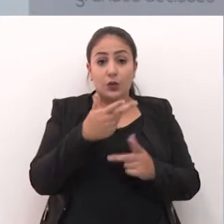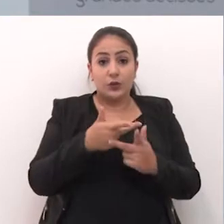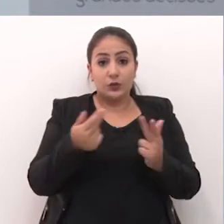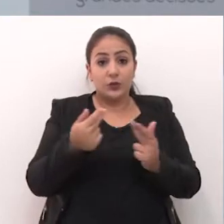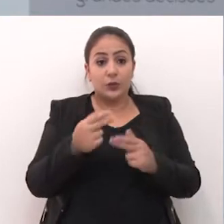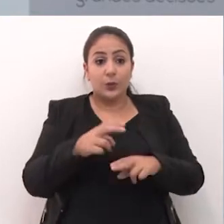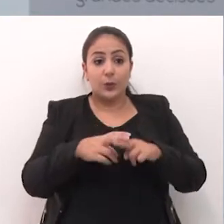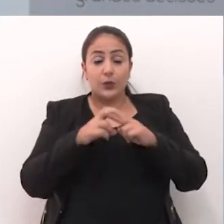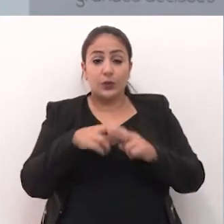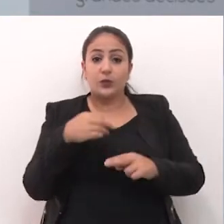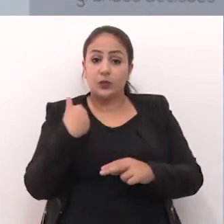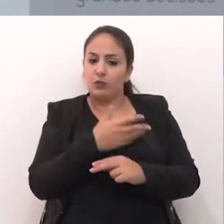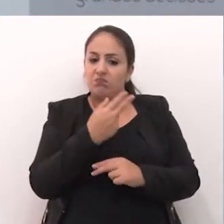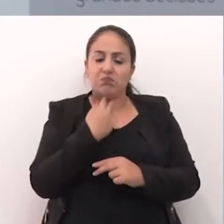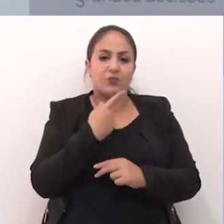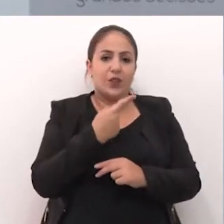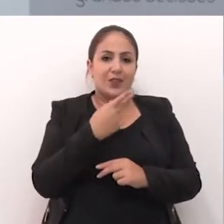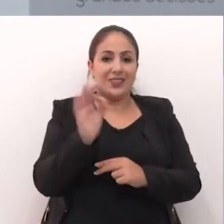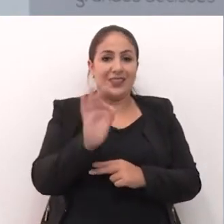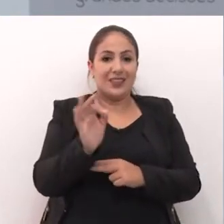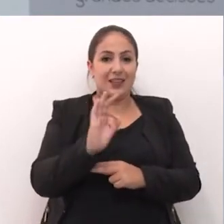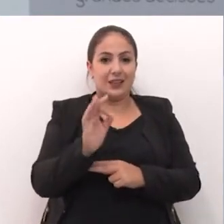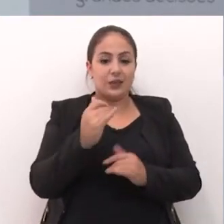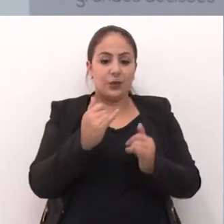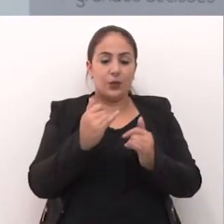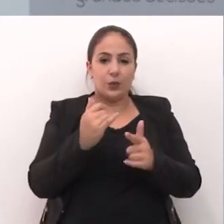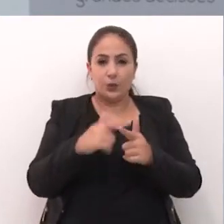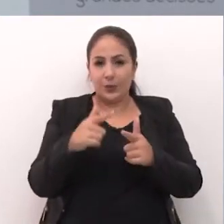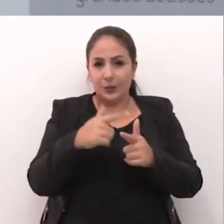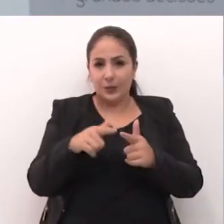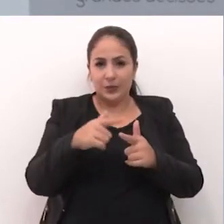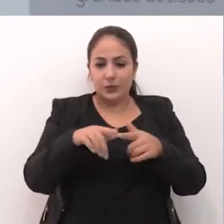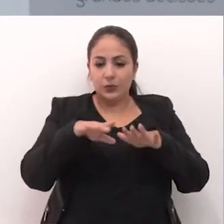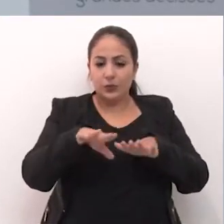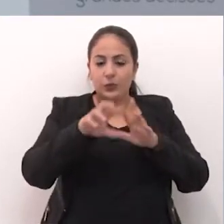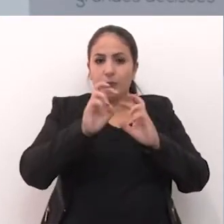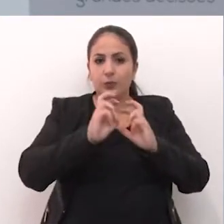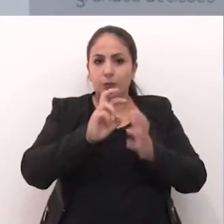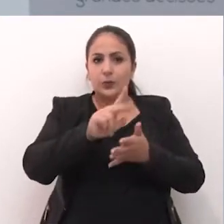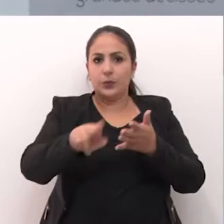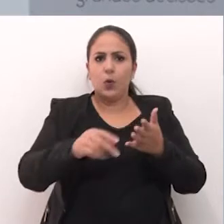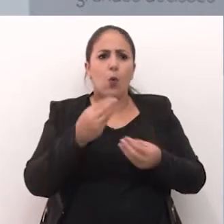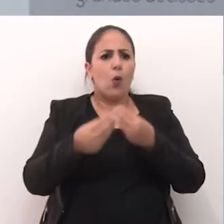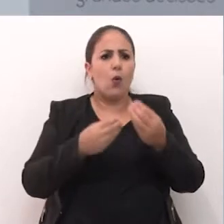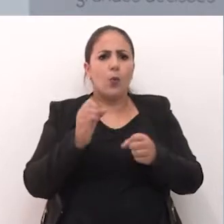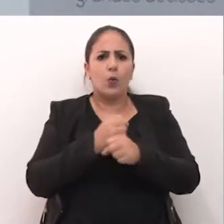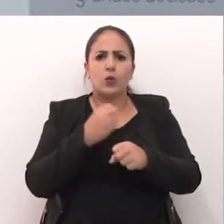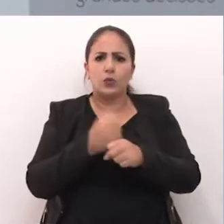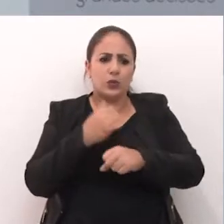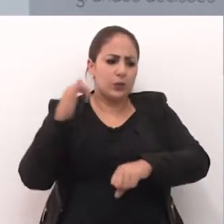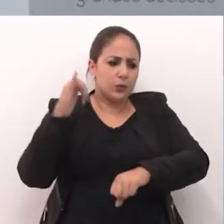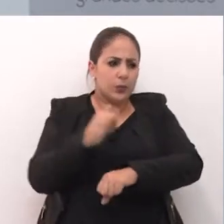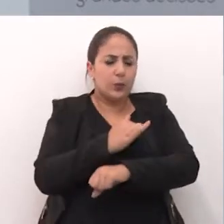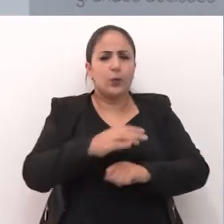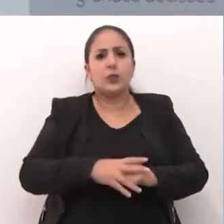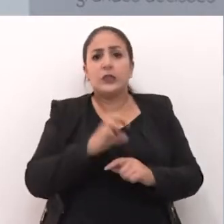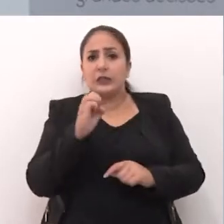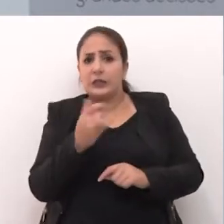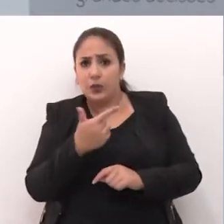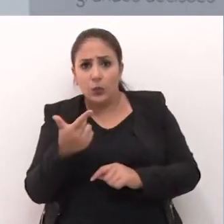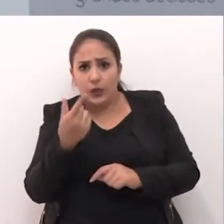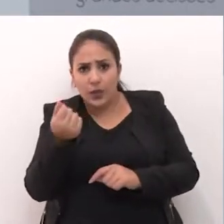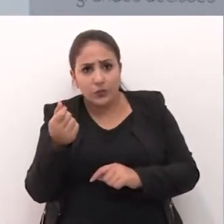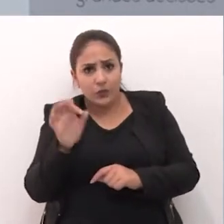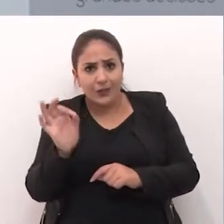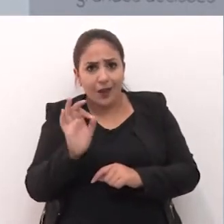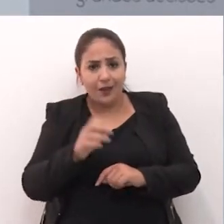temos, se temos o exemplo do trânsito, a capacidade de resolver os problemas. Como o município vai construir, por exemplo, um aeroporto se não possui recursos? Depende de recursos